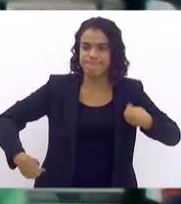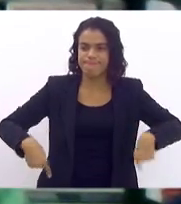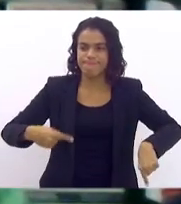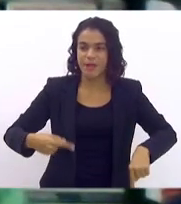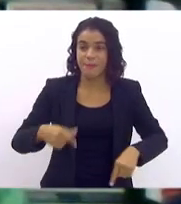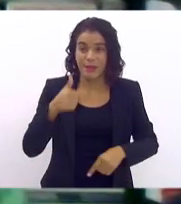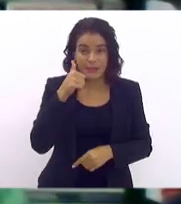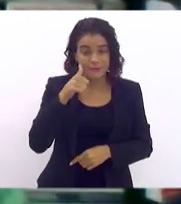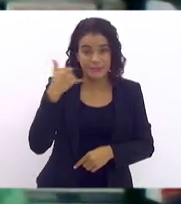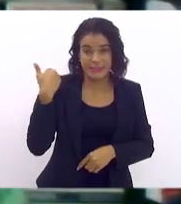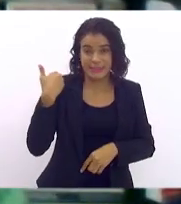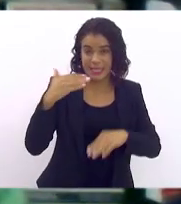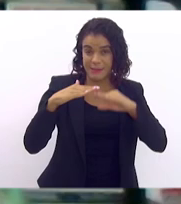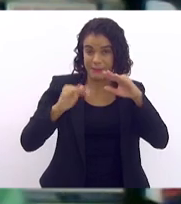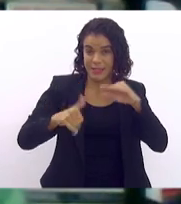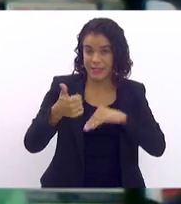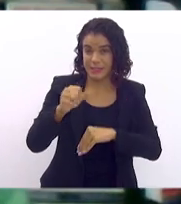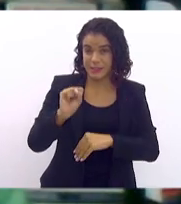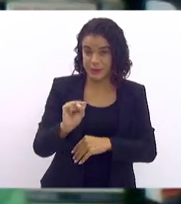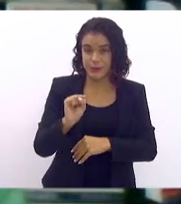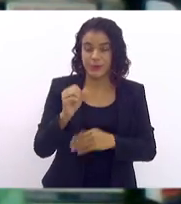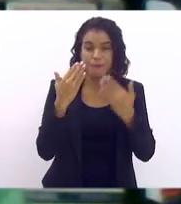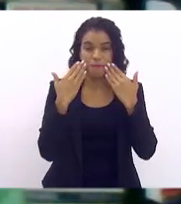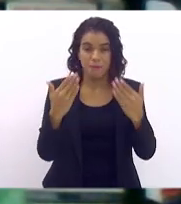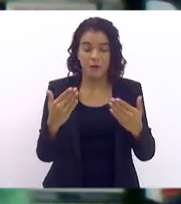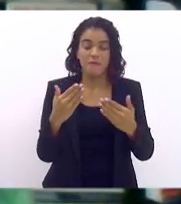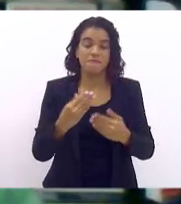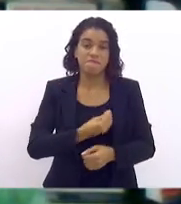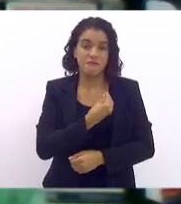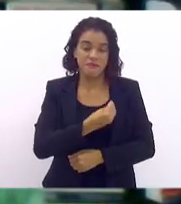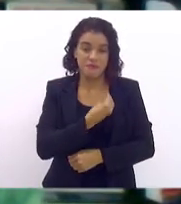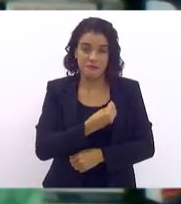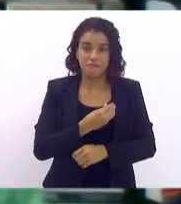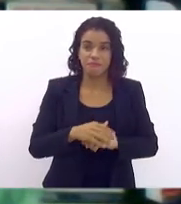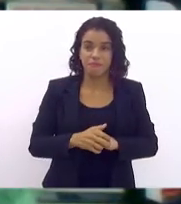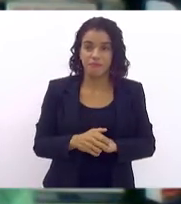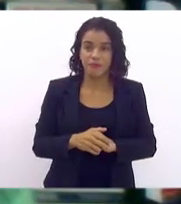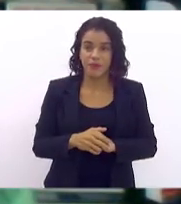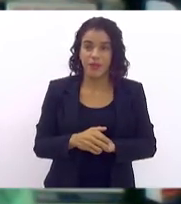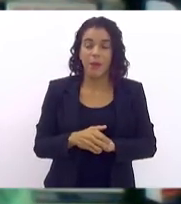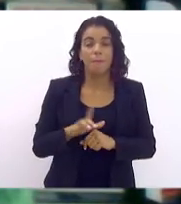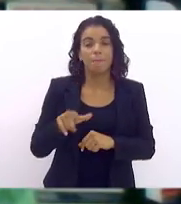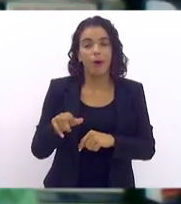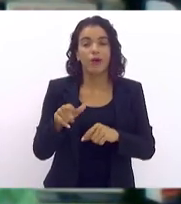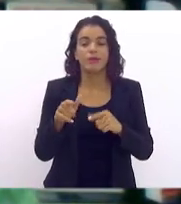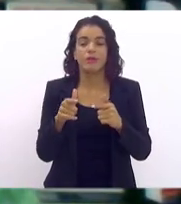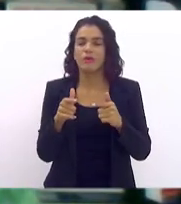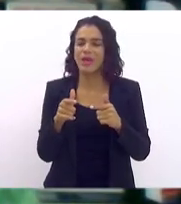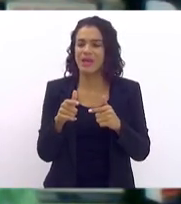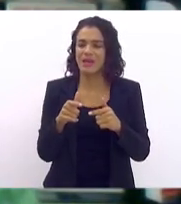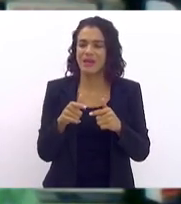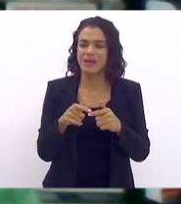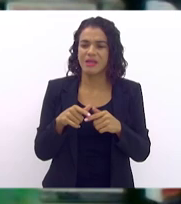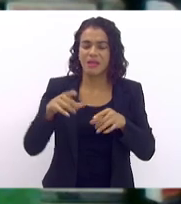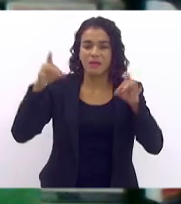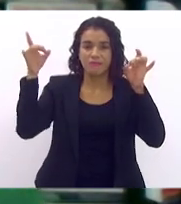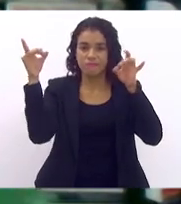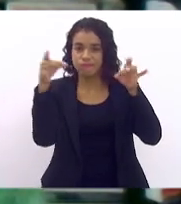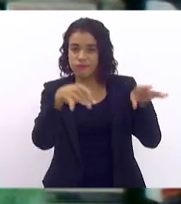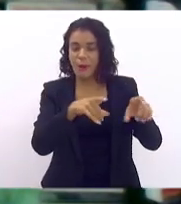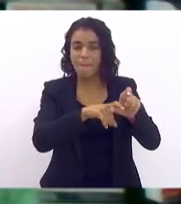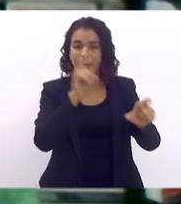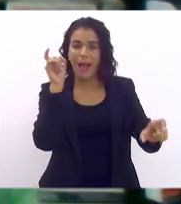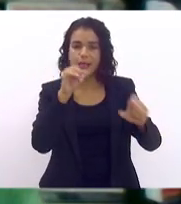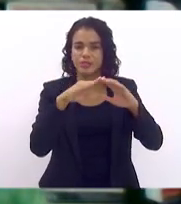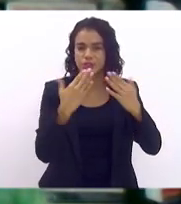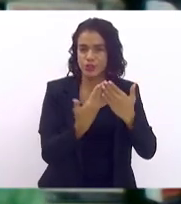idade que estão expostas, né, a esses tipos de violência. A gente pode ter, sim, evasão escolar, né, a gente pode ter a exclusão